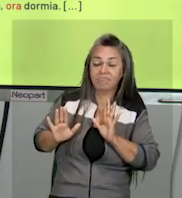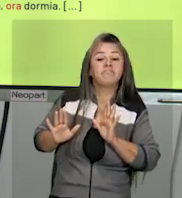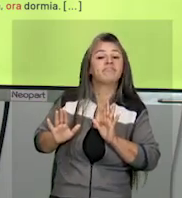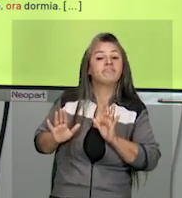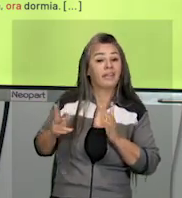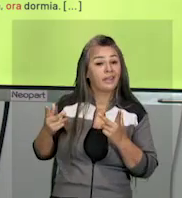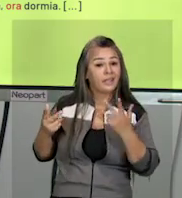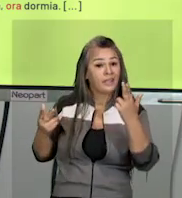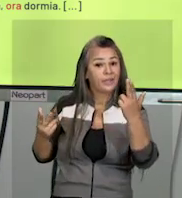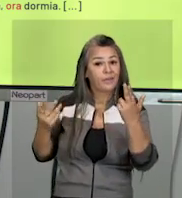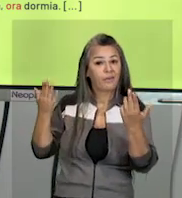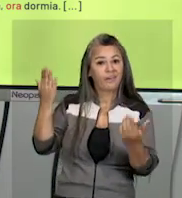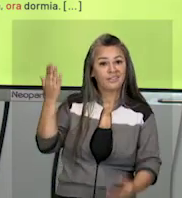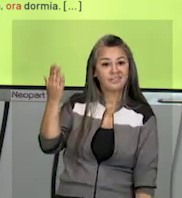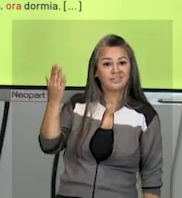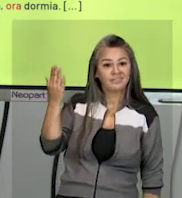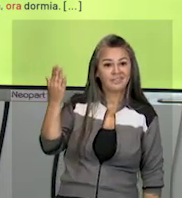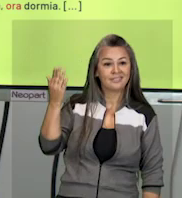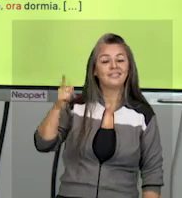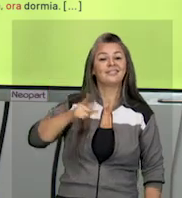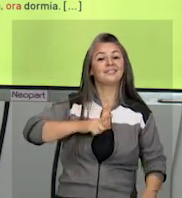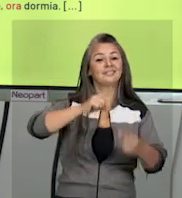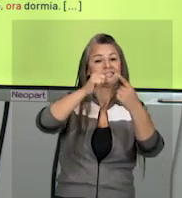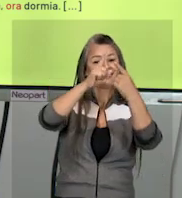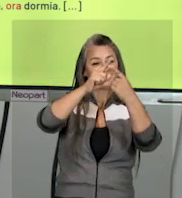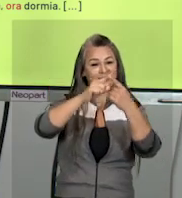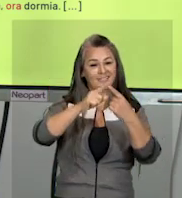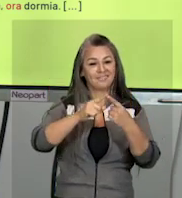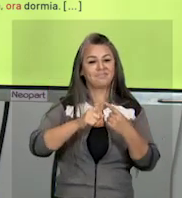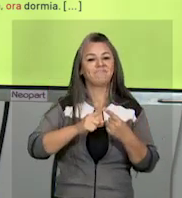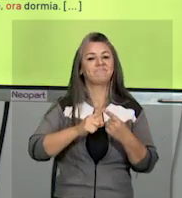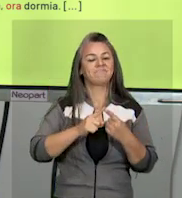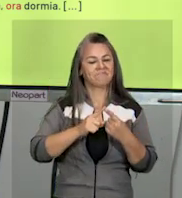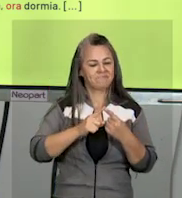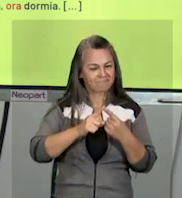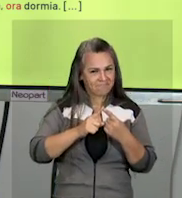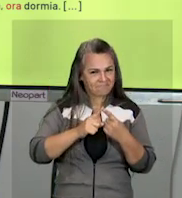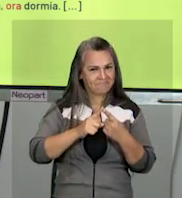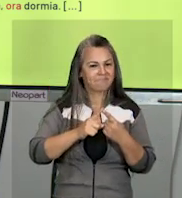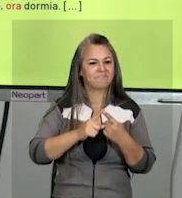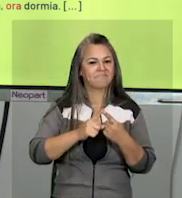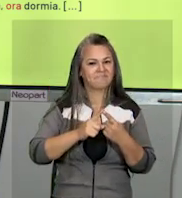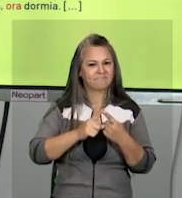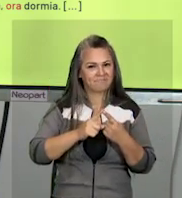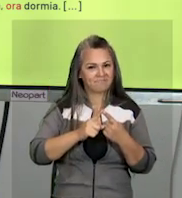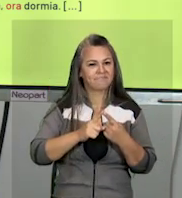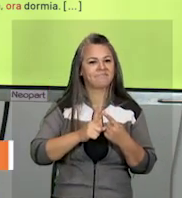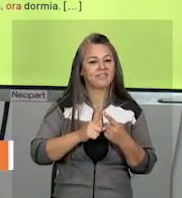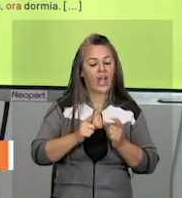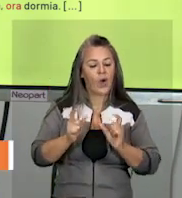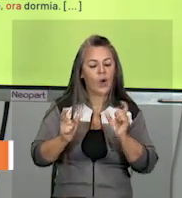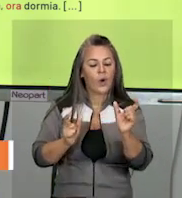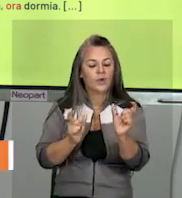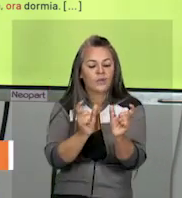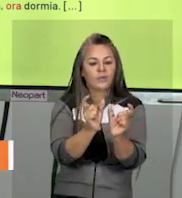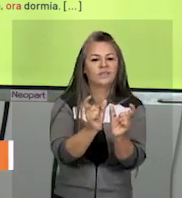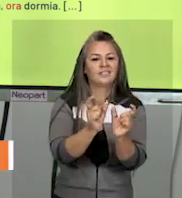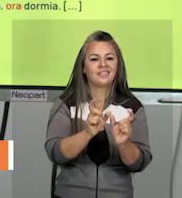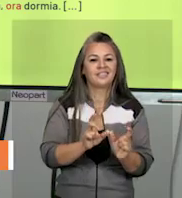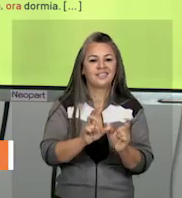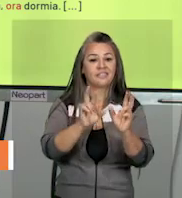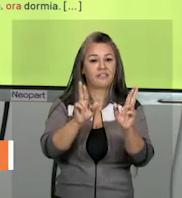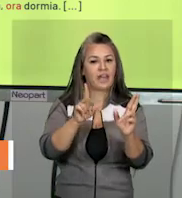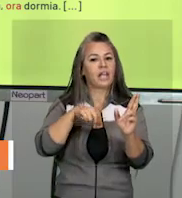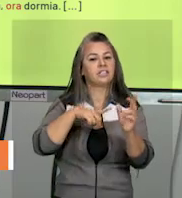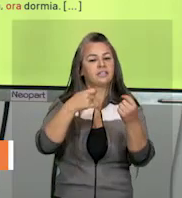diferente. A mesma coisa aqui. Para cada efeito de sentido a ser criado, é uma conjunção diferente. É um tipo de